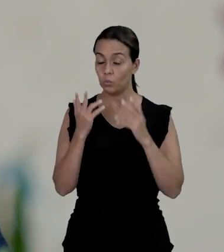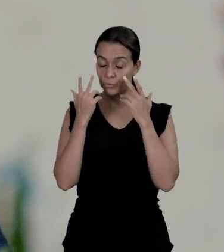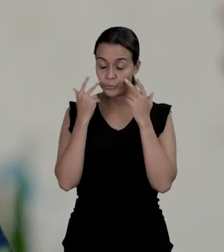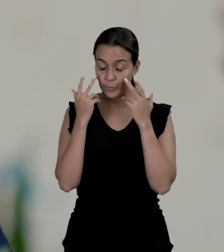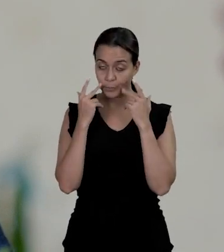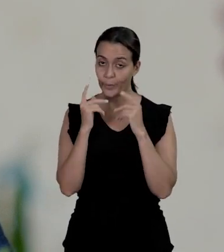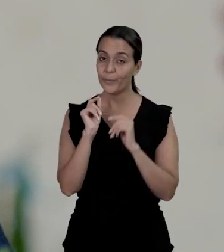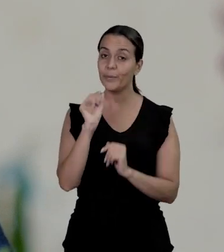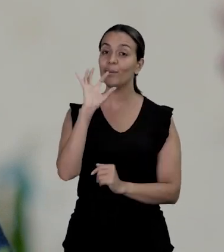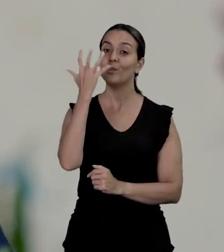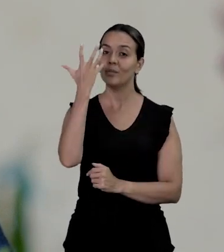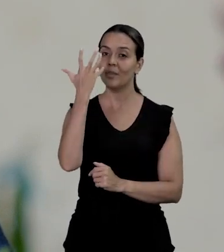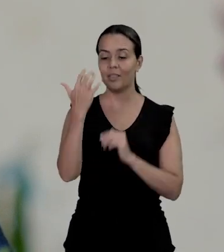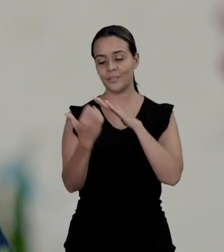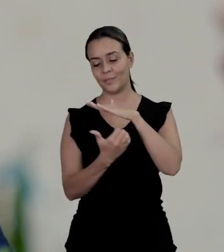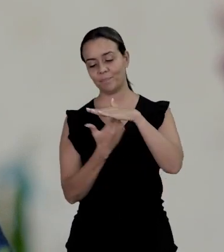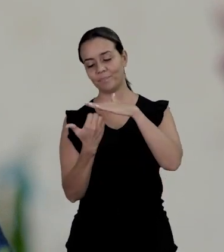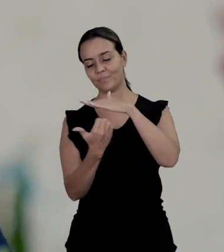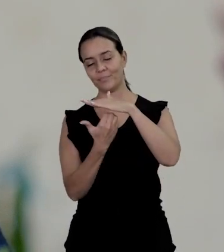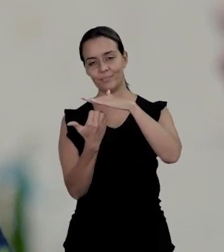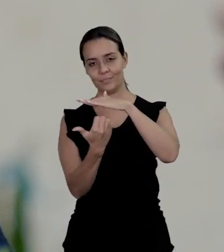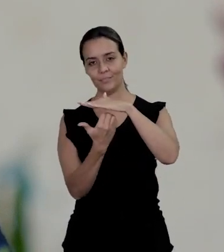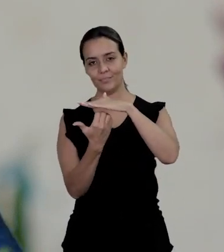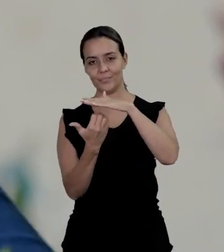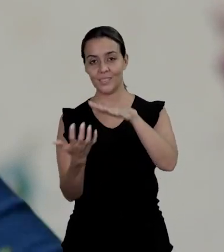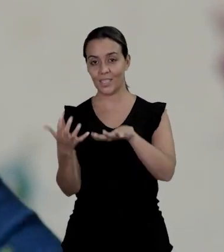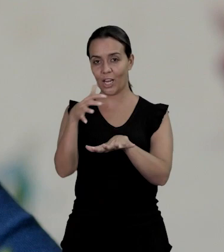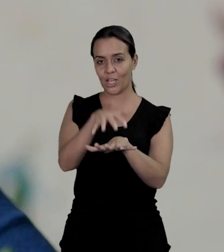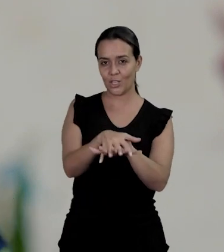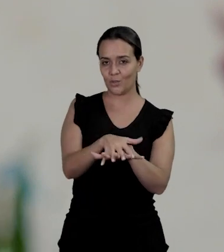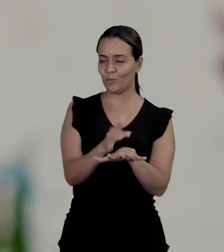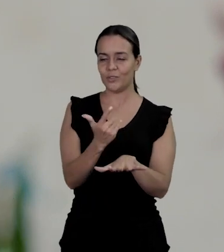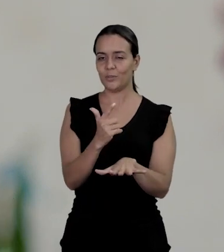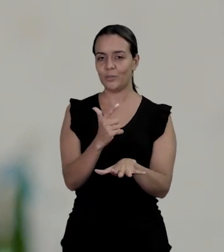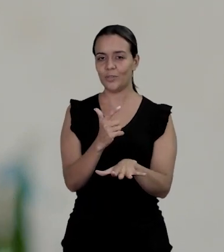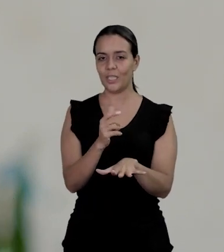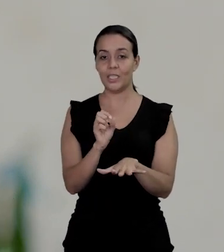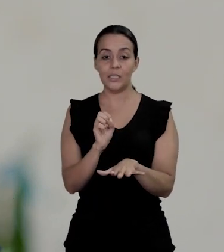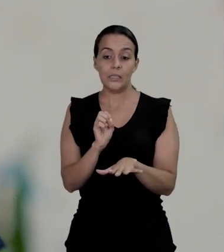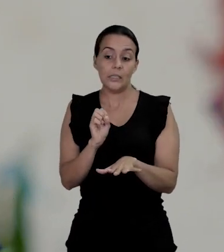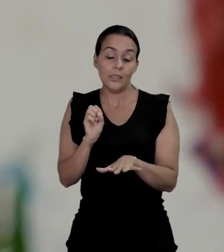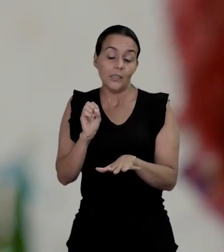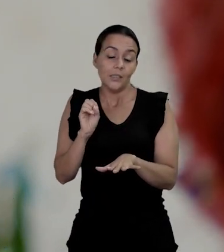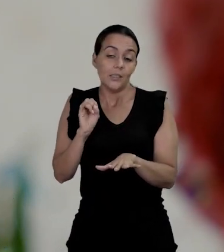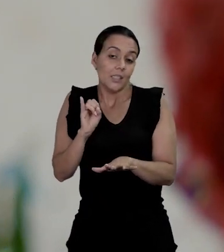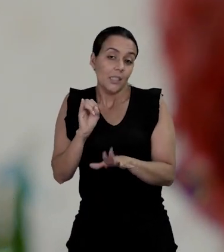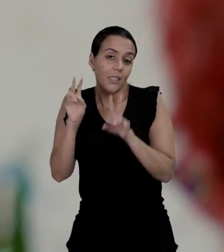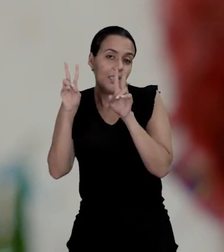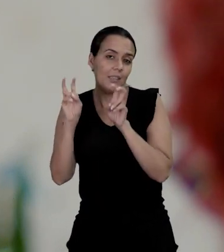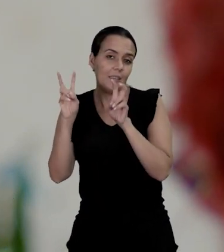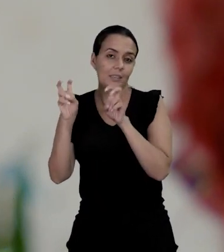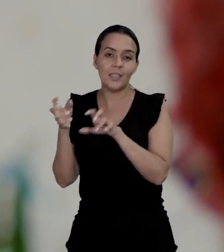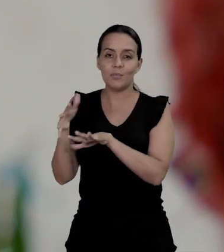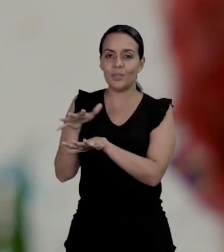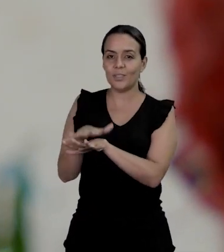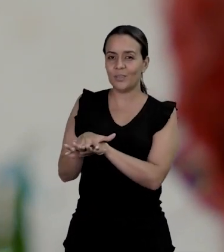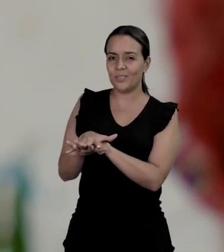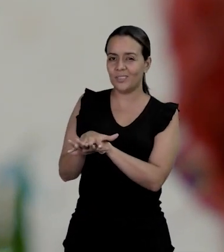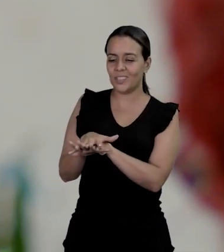empresa que não tem essa inclusão. E que quando ela fala de inclusiva, é uma